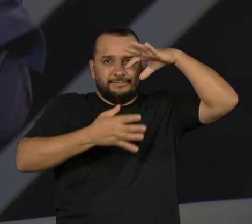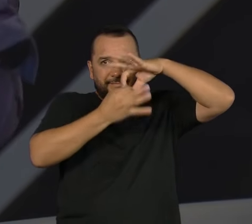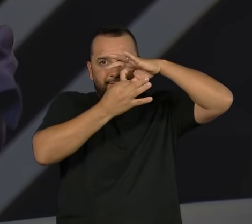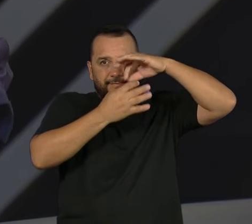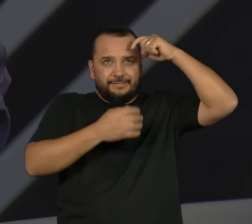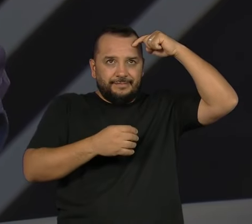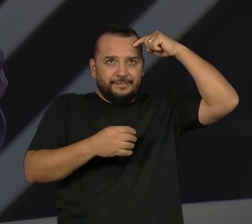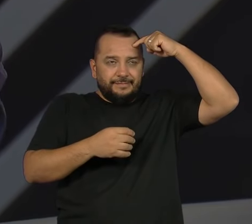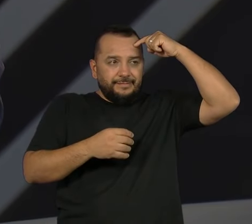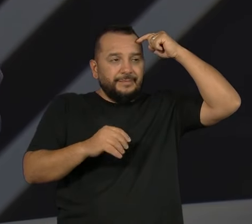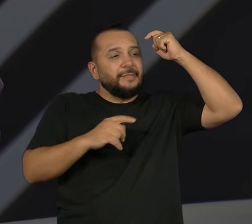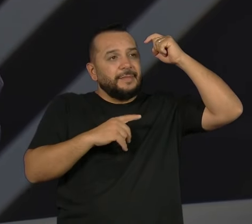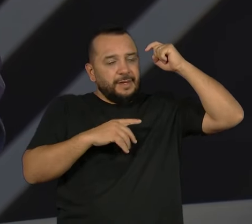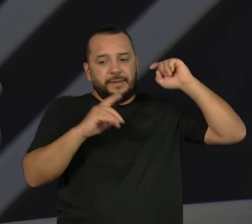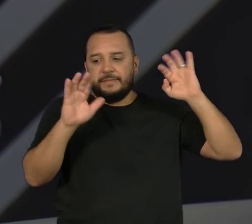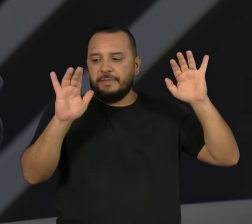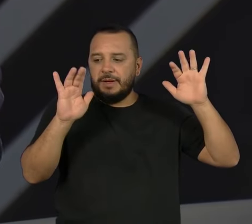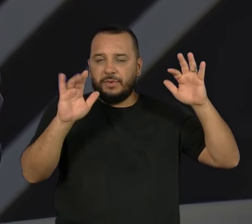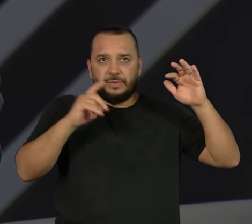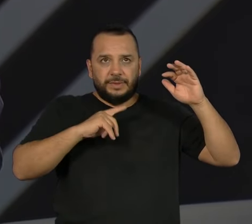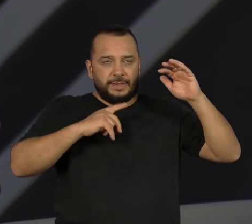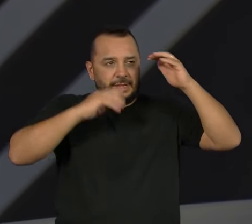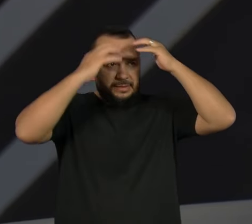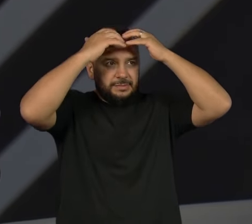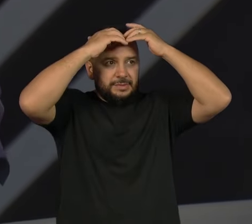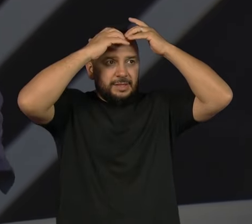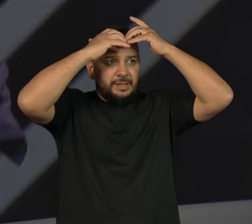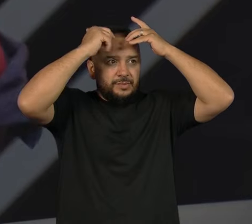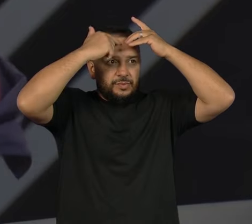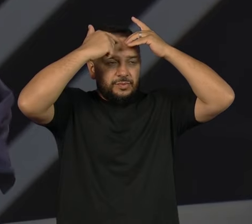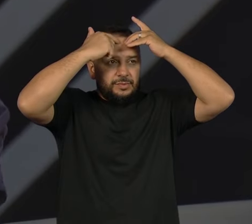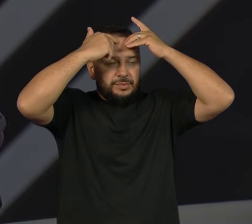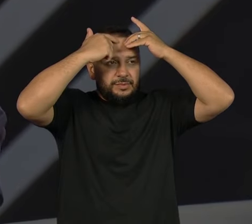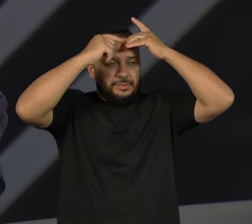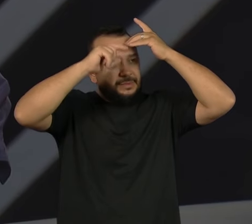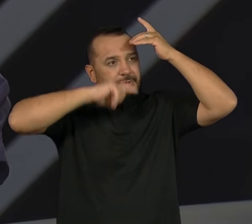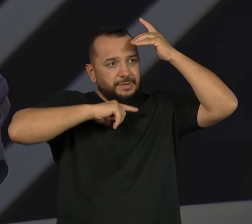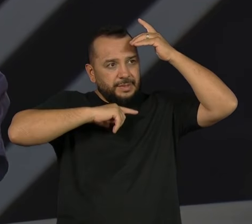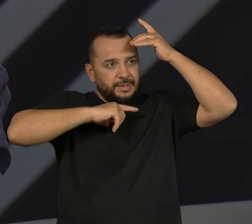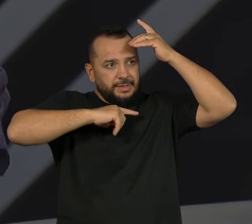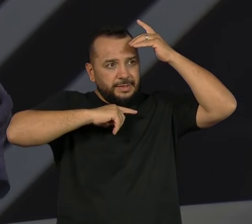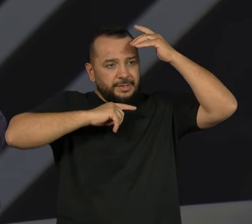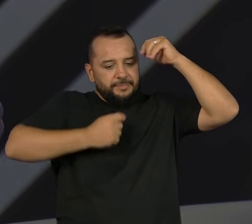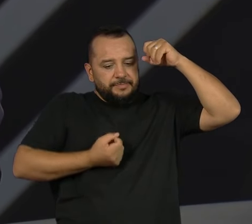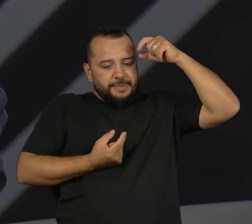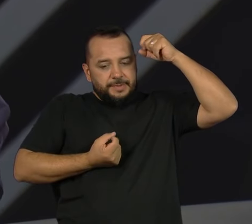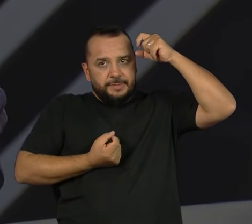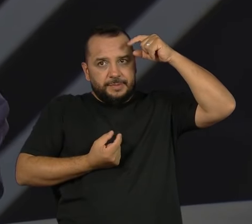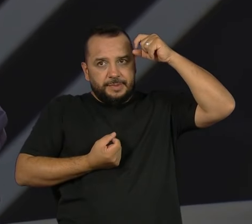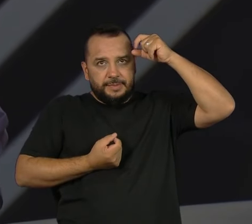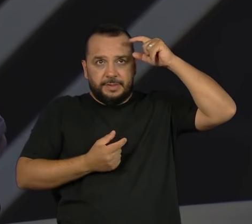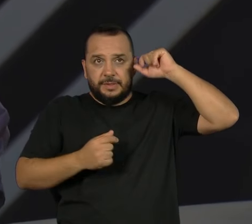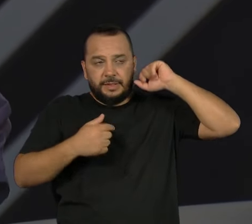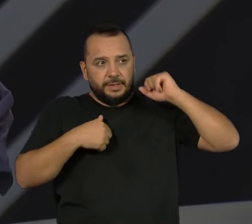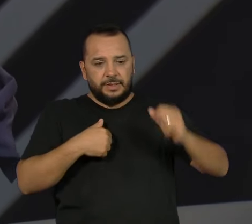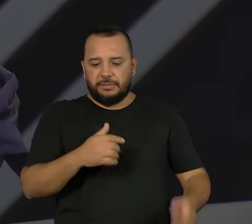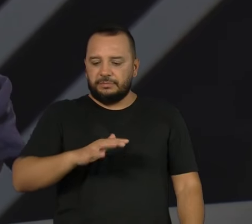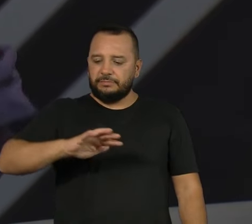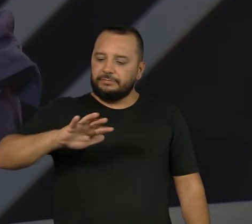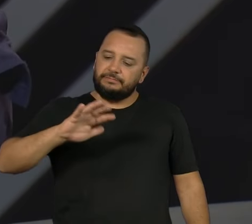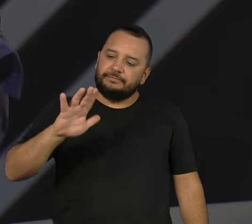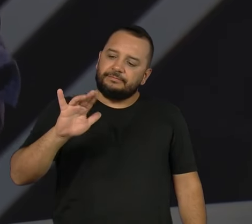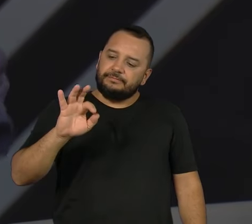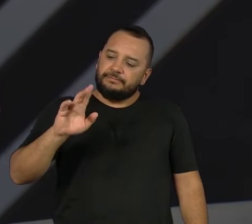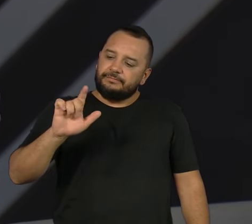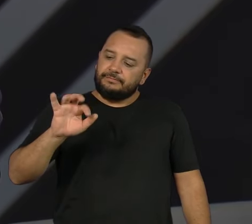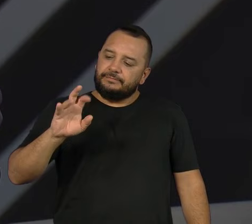uma representação na córtex imensa. Então, imediatamente, ao fazer algo com a mão, eu